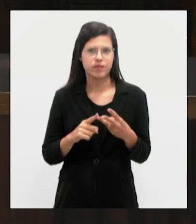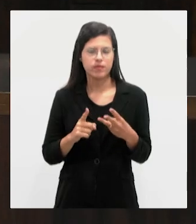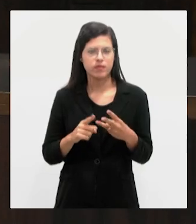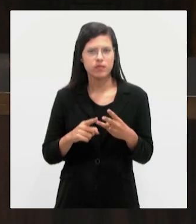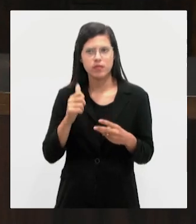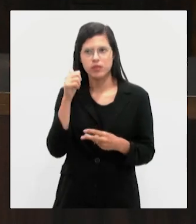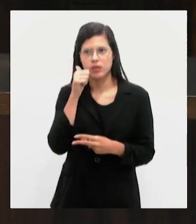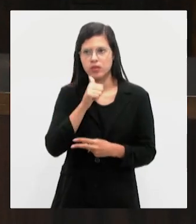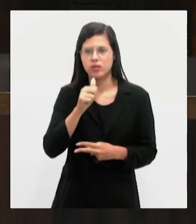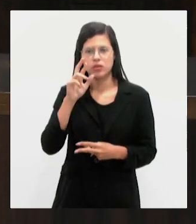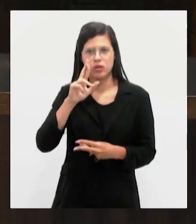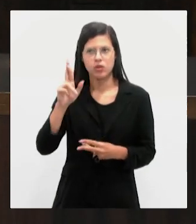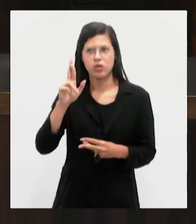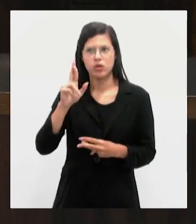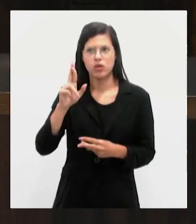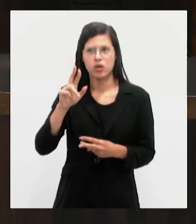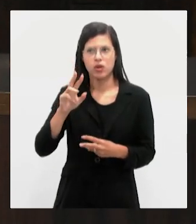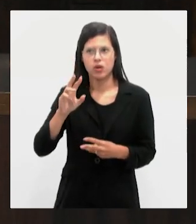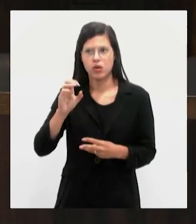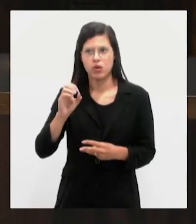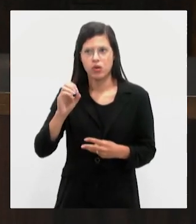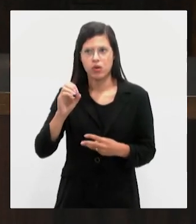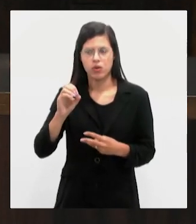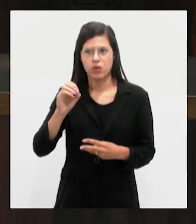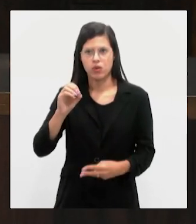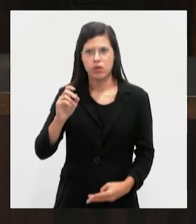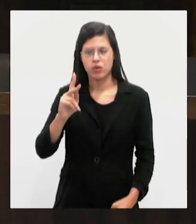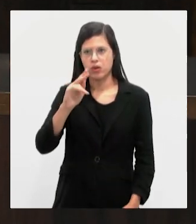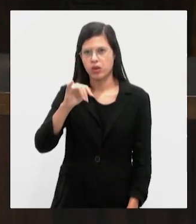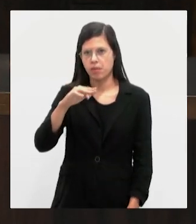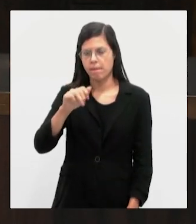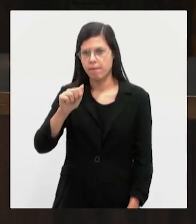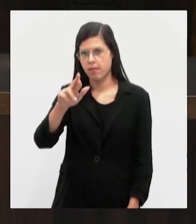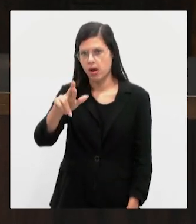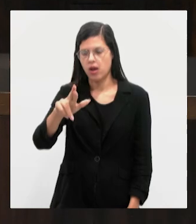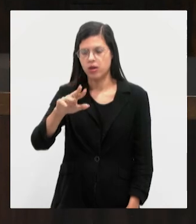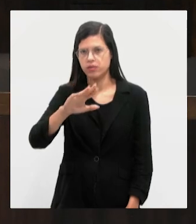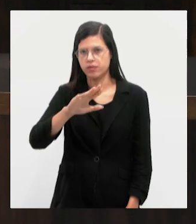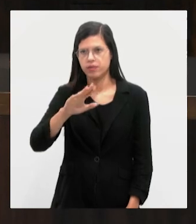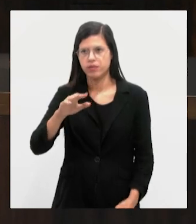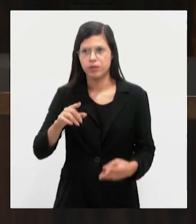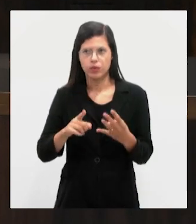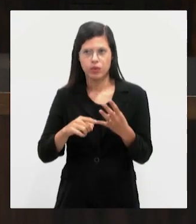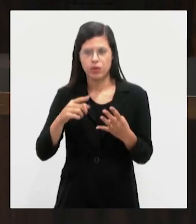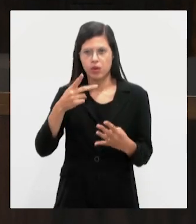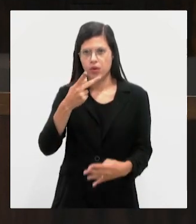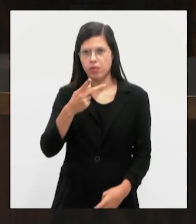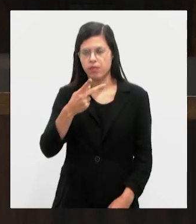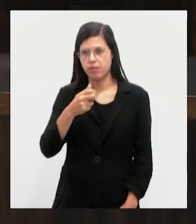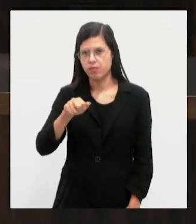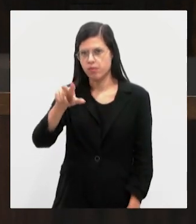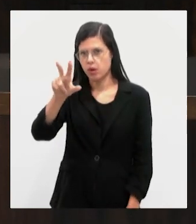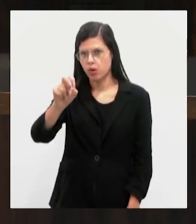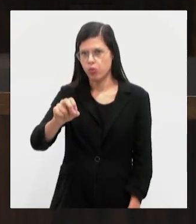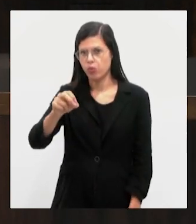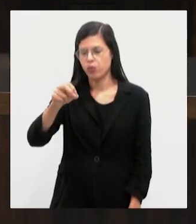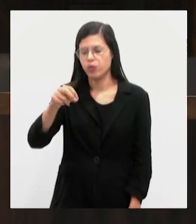Senhora Ougmar dos Santos Dias. Senhor Paulo Murilo de